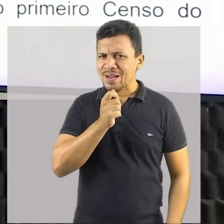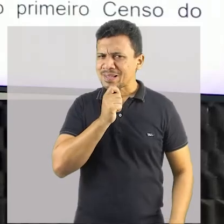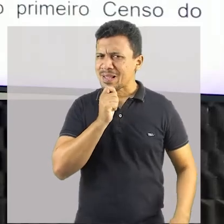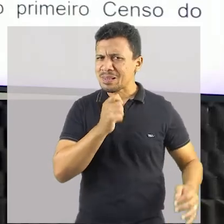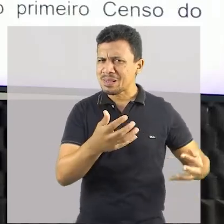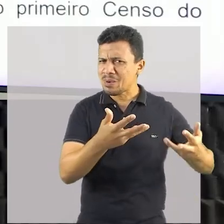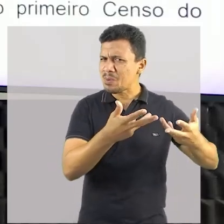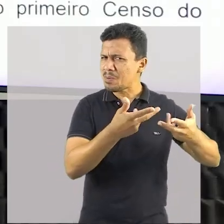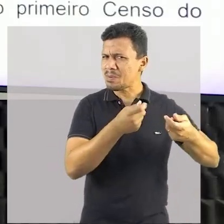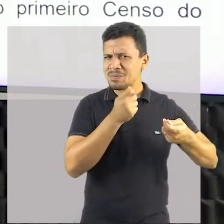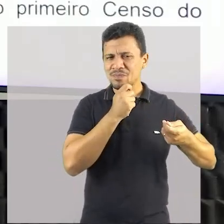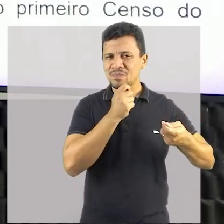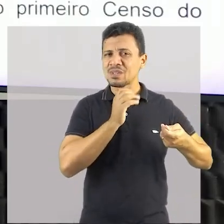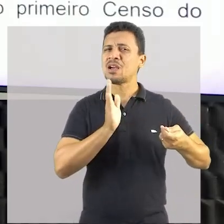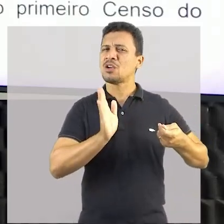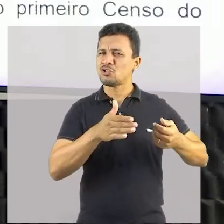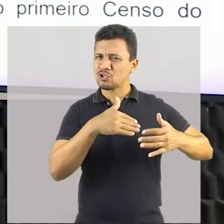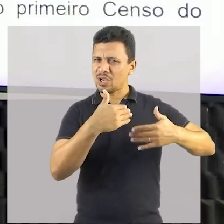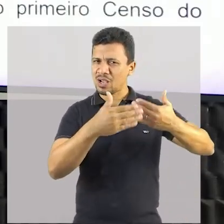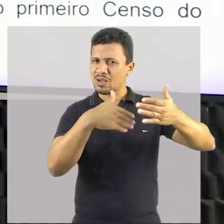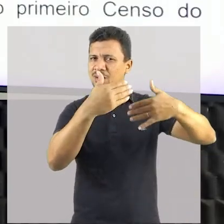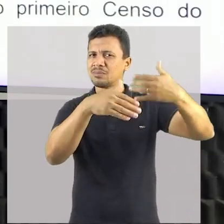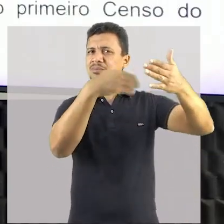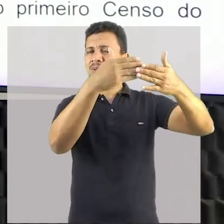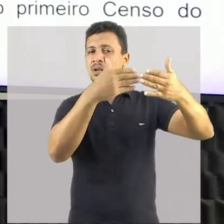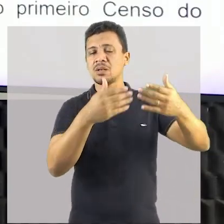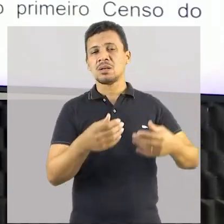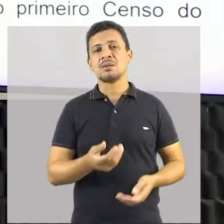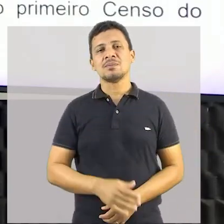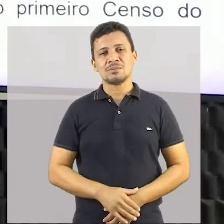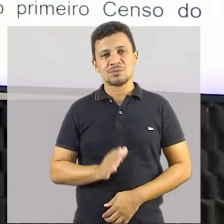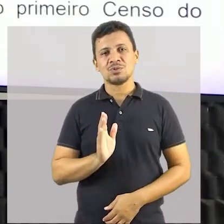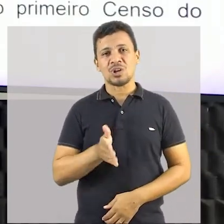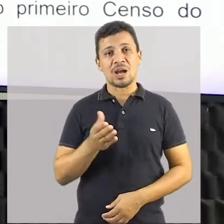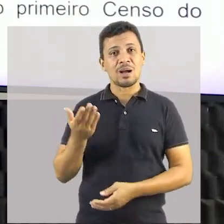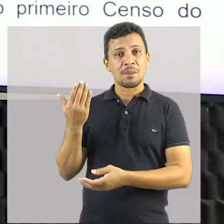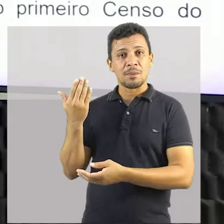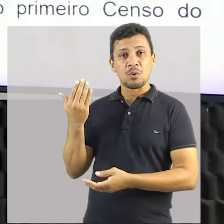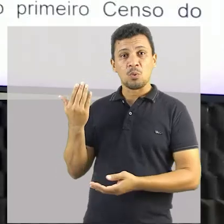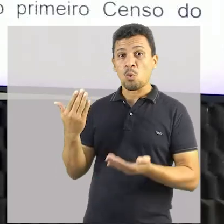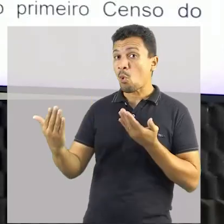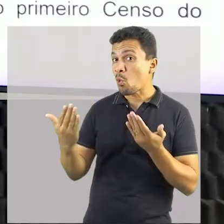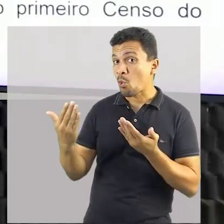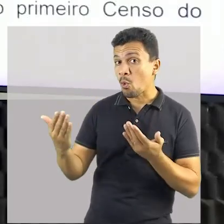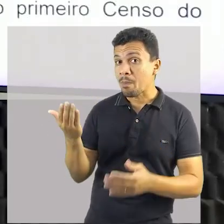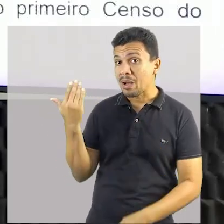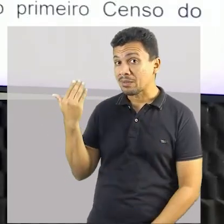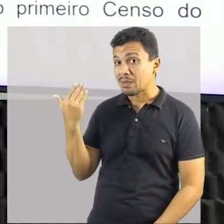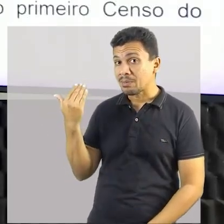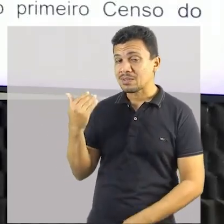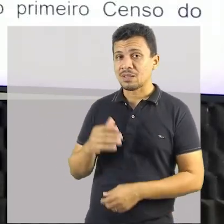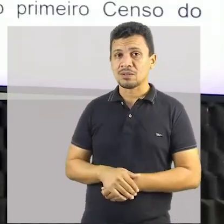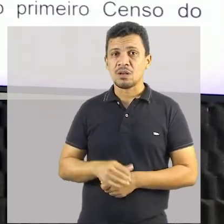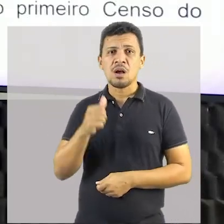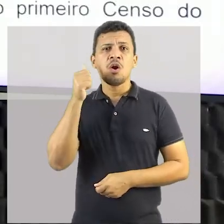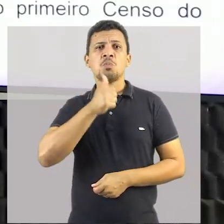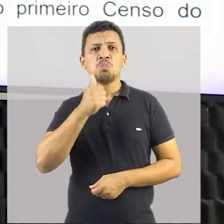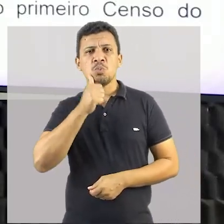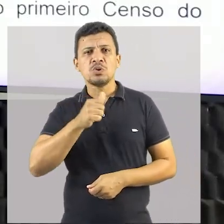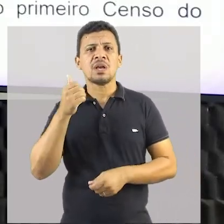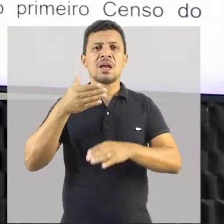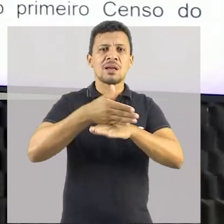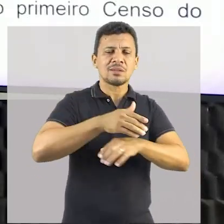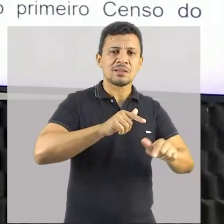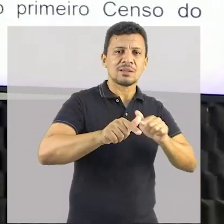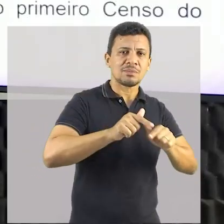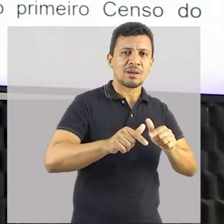gente precisa, mas já avançamos muito em relação a como estamos ou estávamos. Sem falar na entrada da mulher no mercado de trabalho,